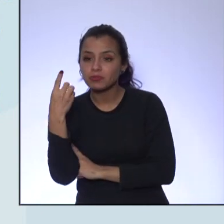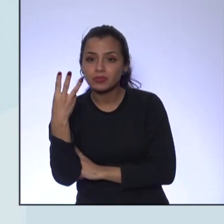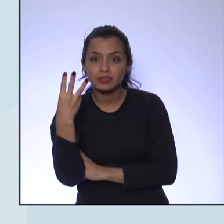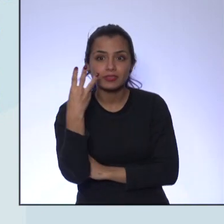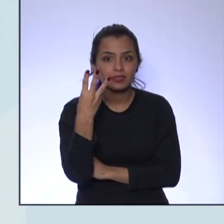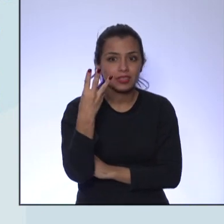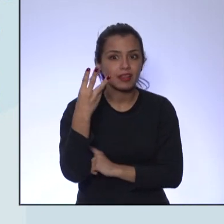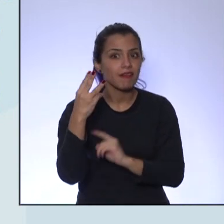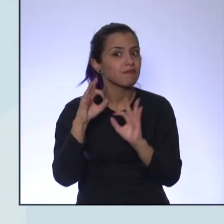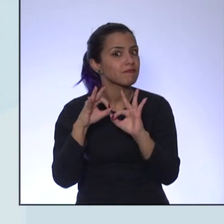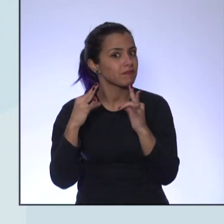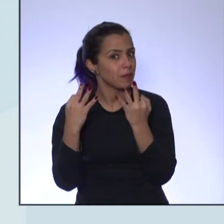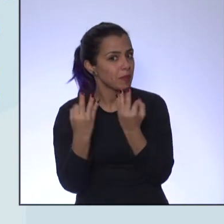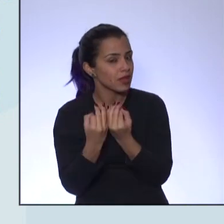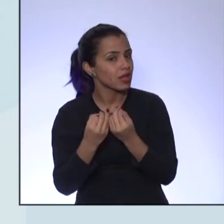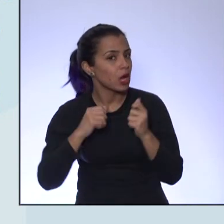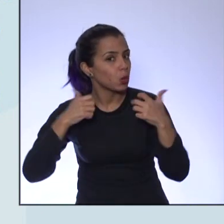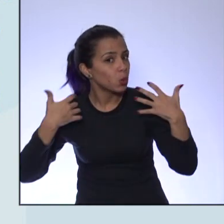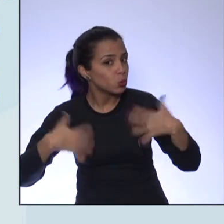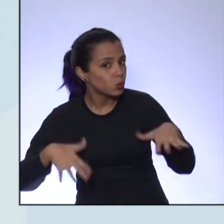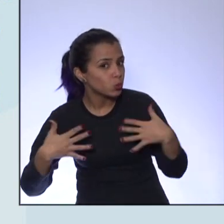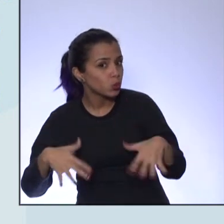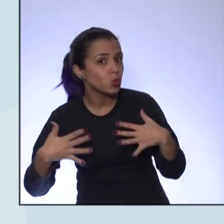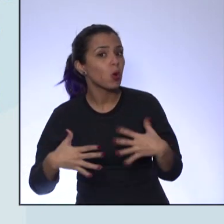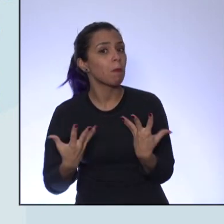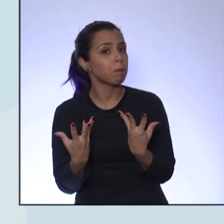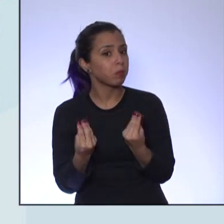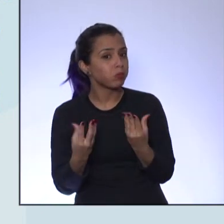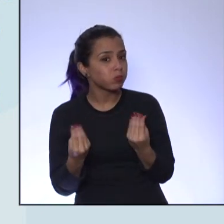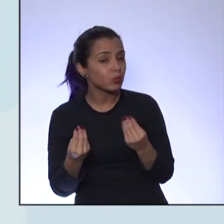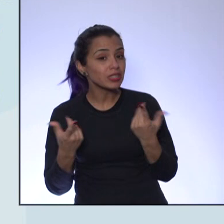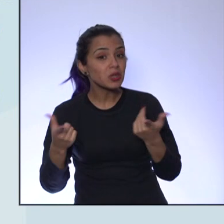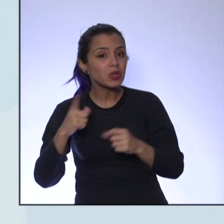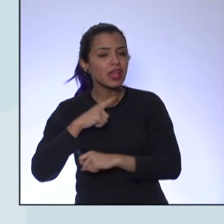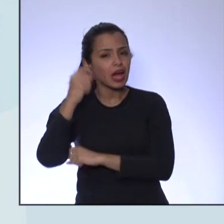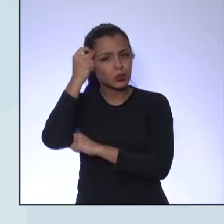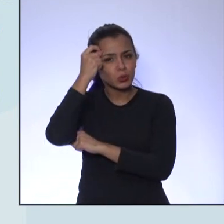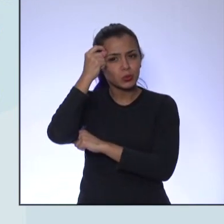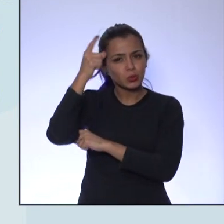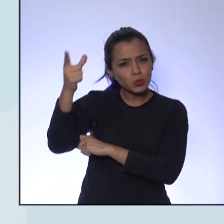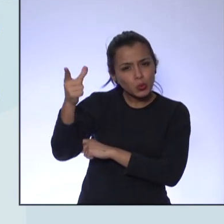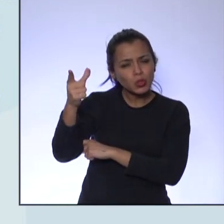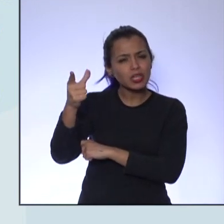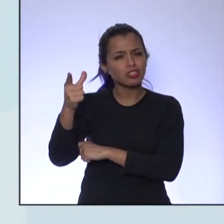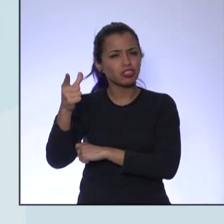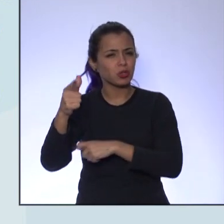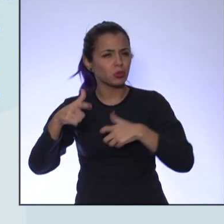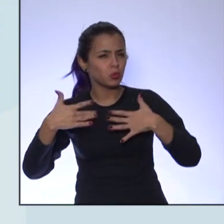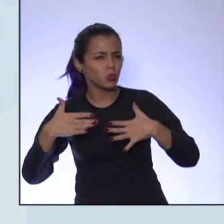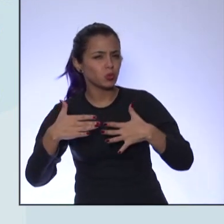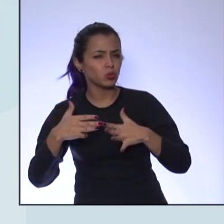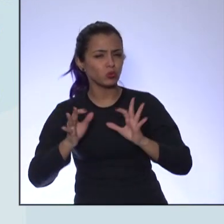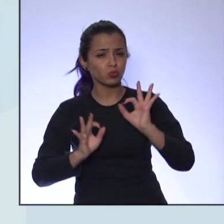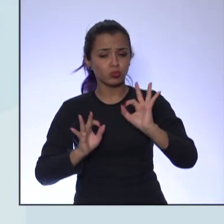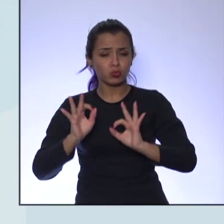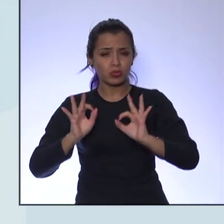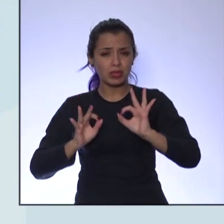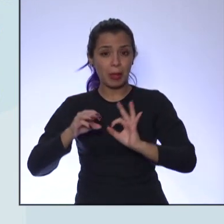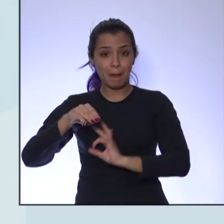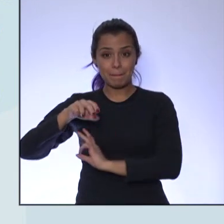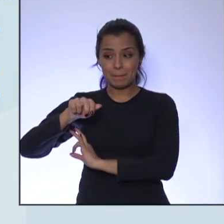famílias linguísticas é muita coisa, né? Entre as culturas, destaca-se aí por uma questão de complexidade,